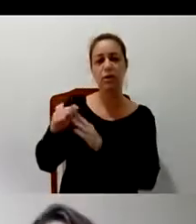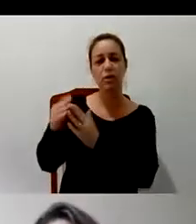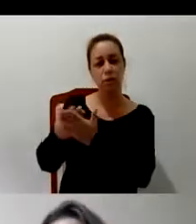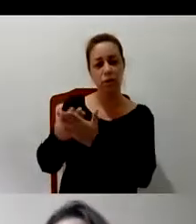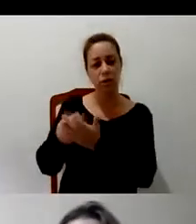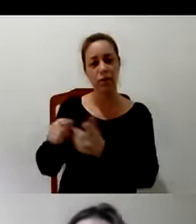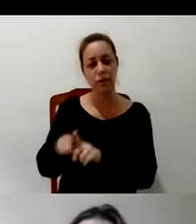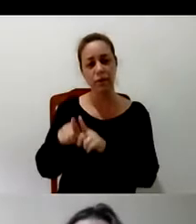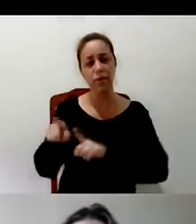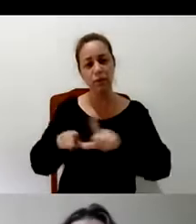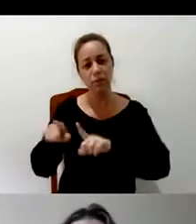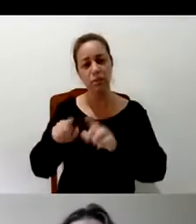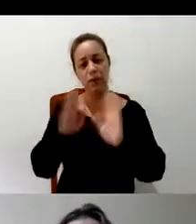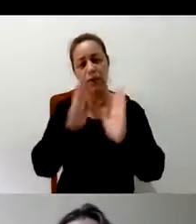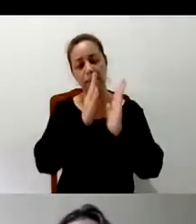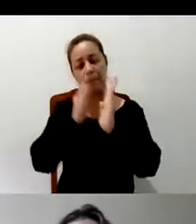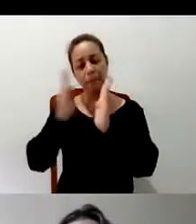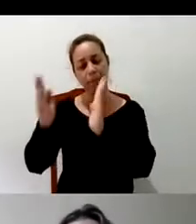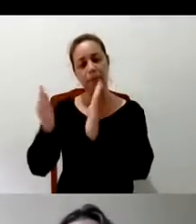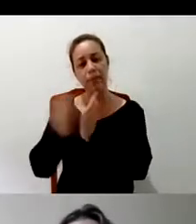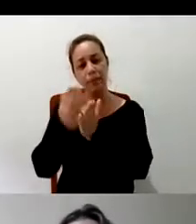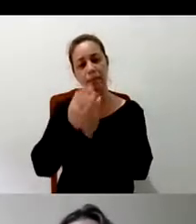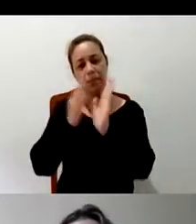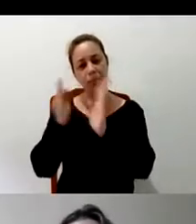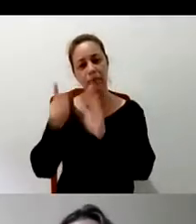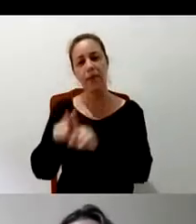da biblioteca, né, que é o trabalho da Késia, né?